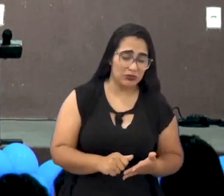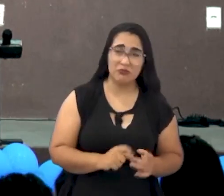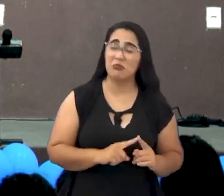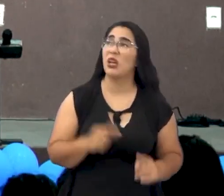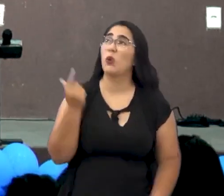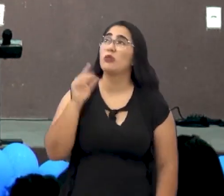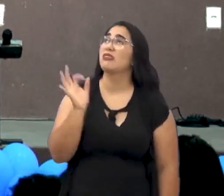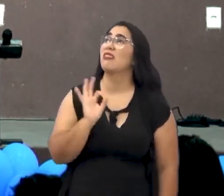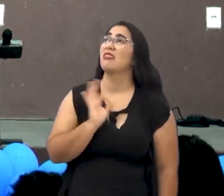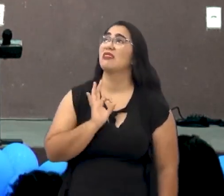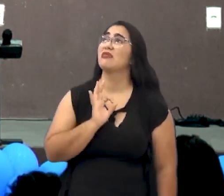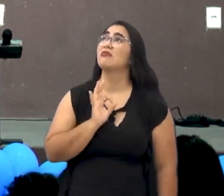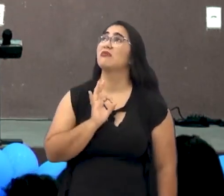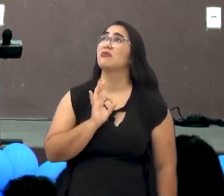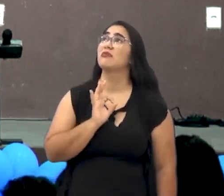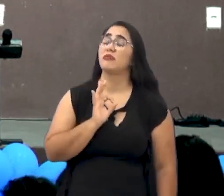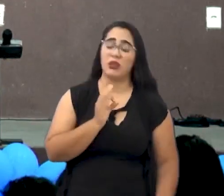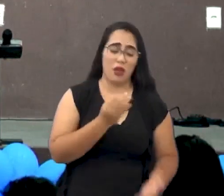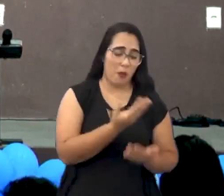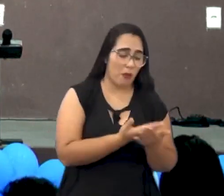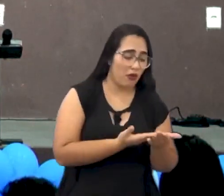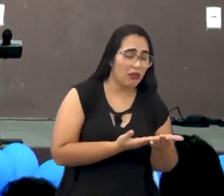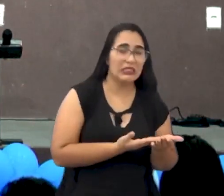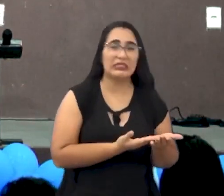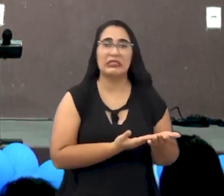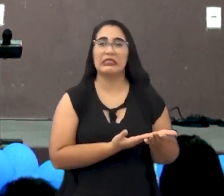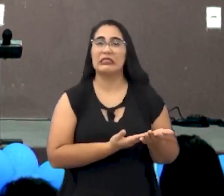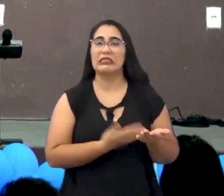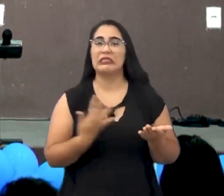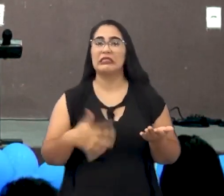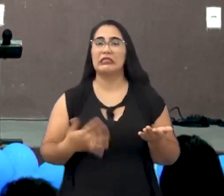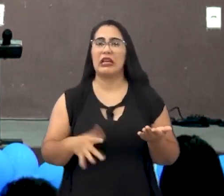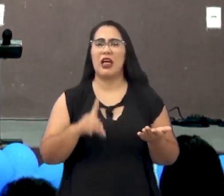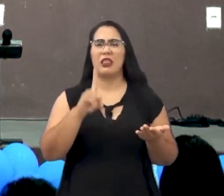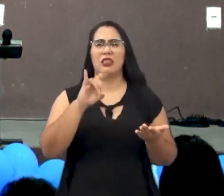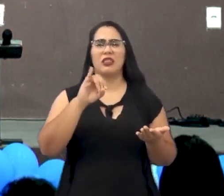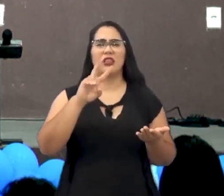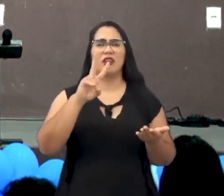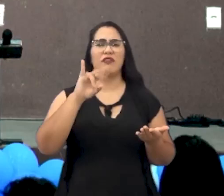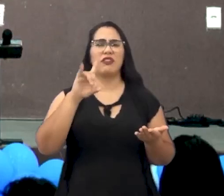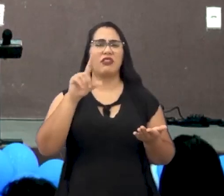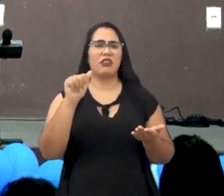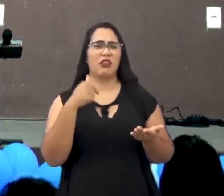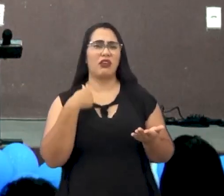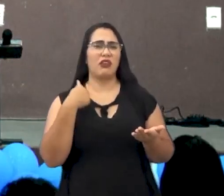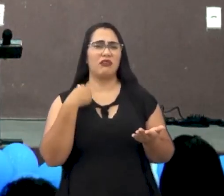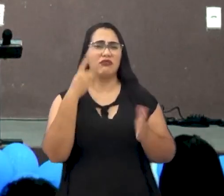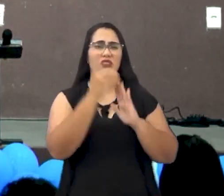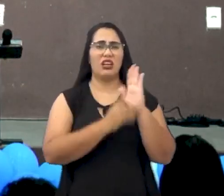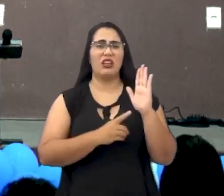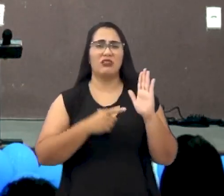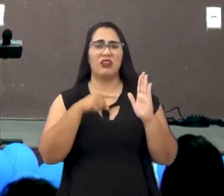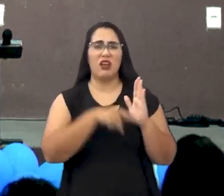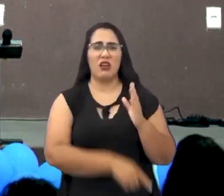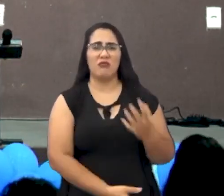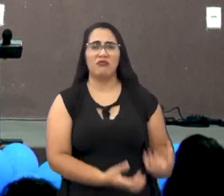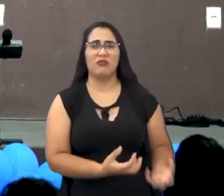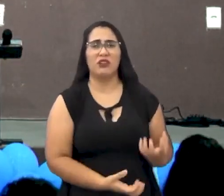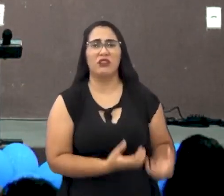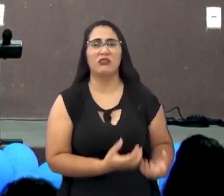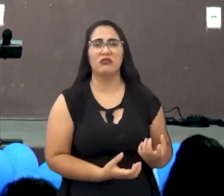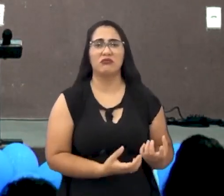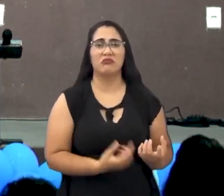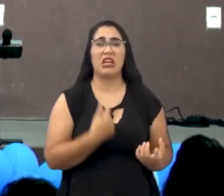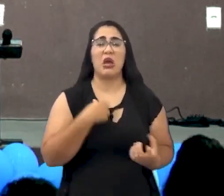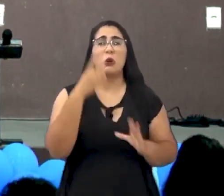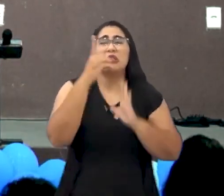Consigo não. A minha dívida é grande demais. Eu mereço a condenação. Eu não sou digno nem de ser chamado teu